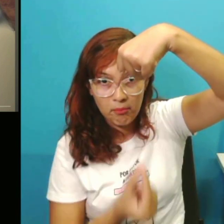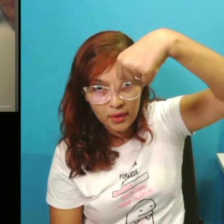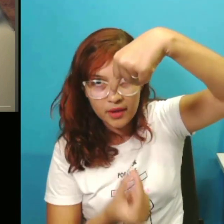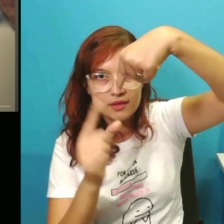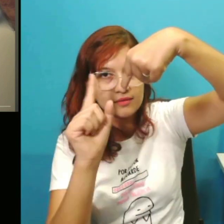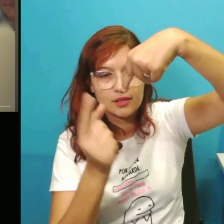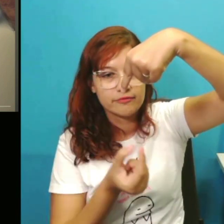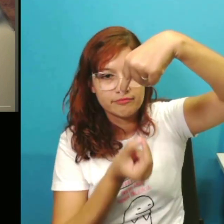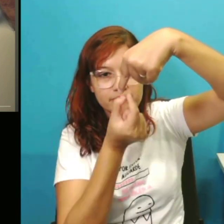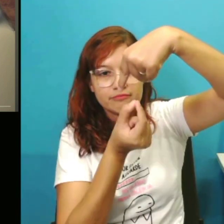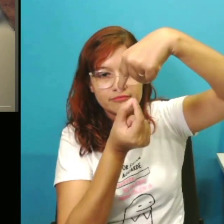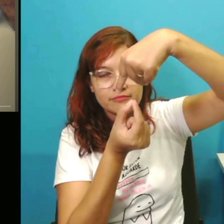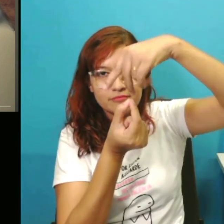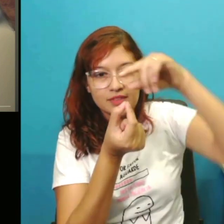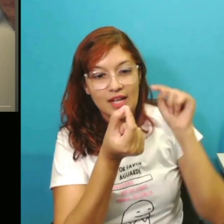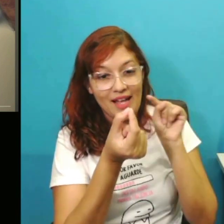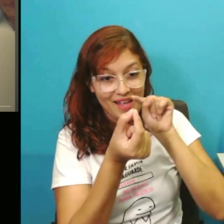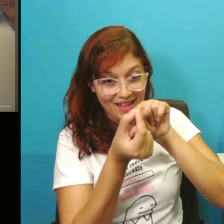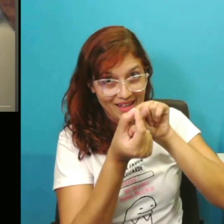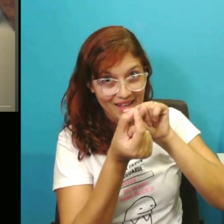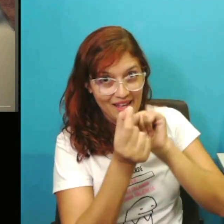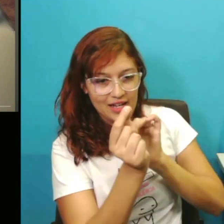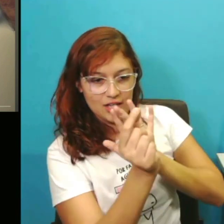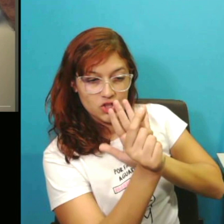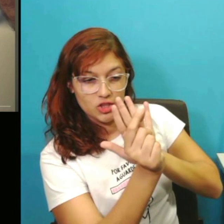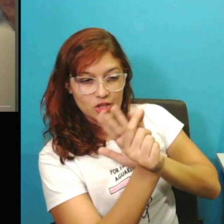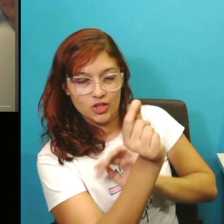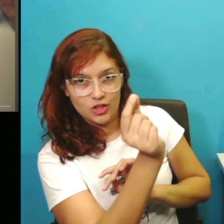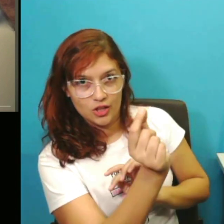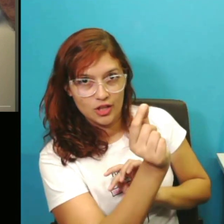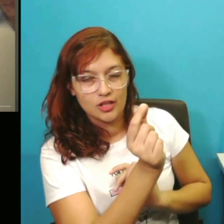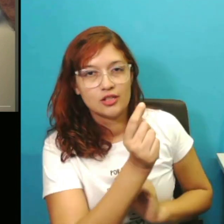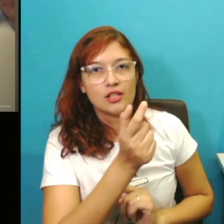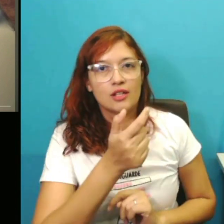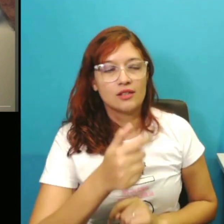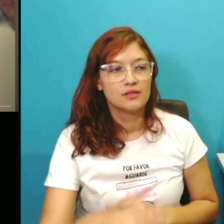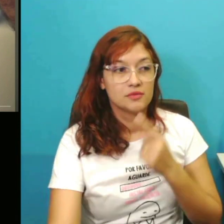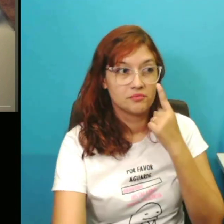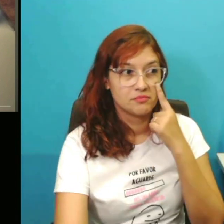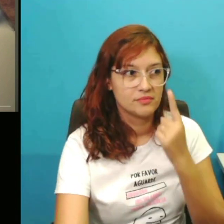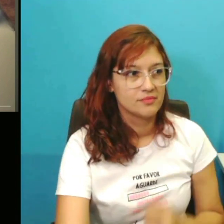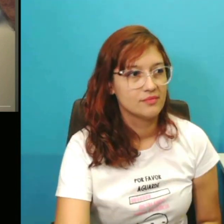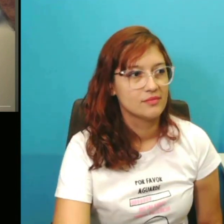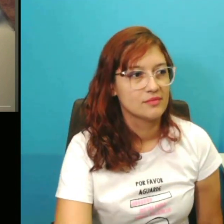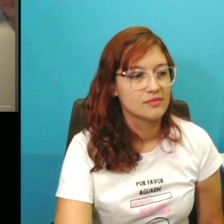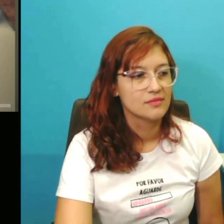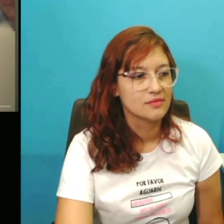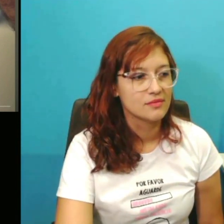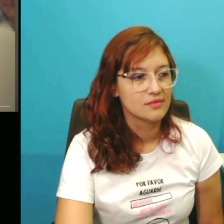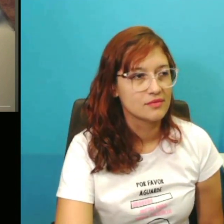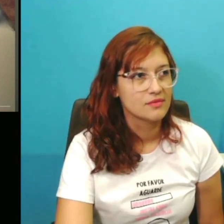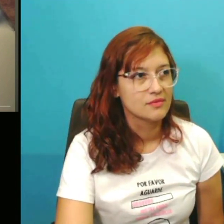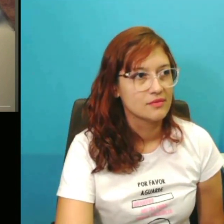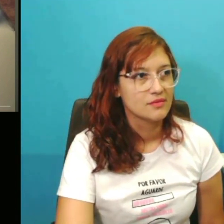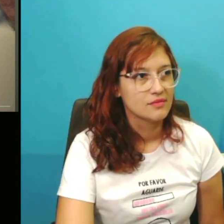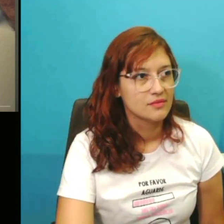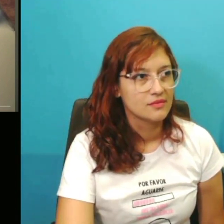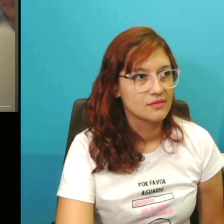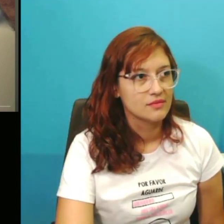seringa. Não deixa ela cair. Porque é nessa gotinha, veja